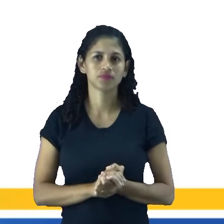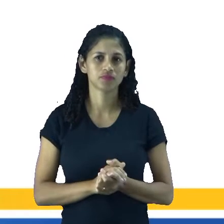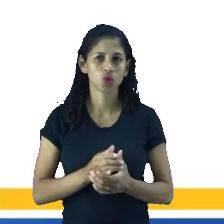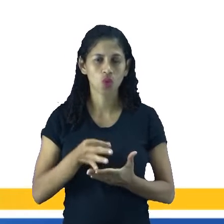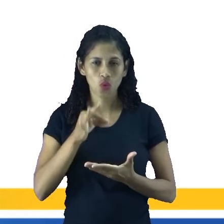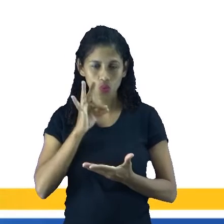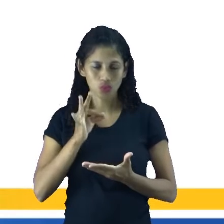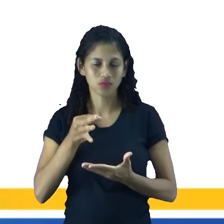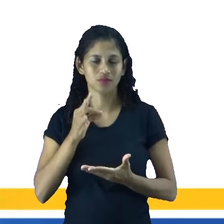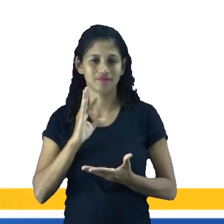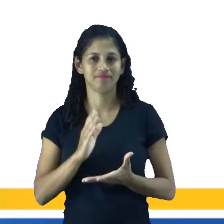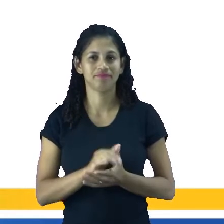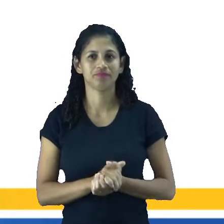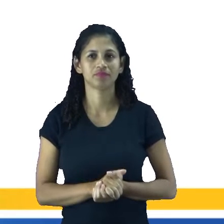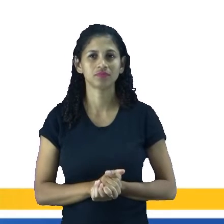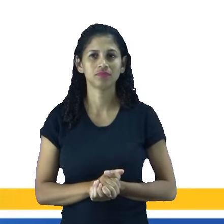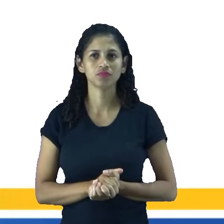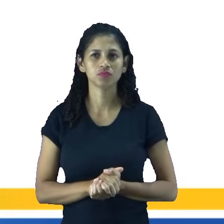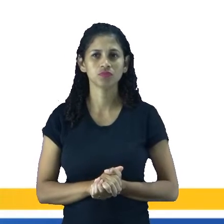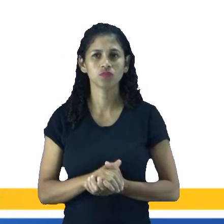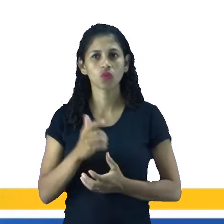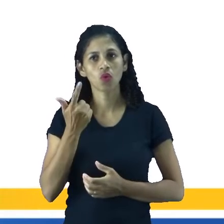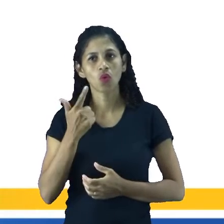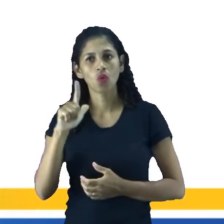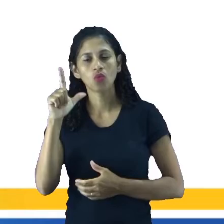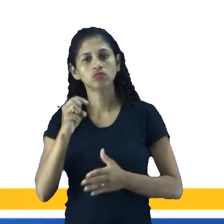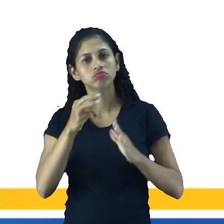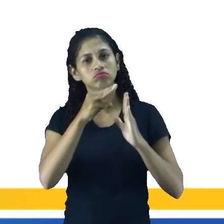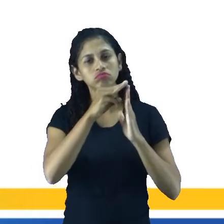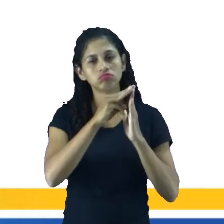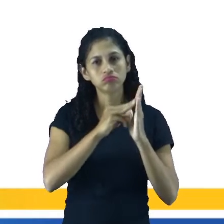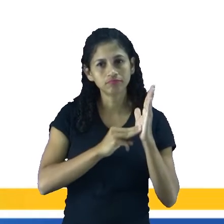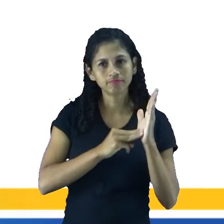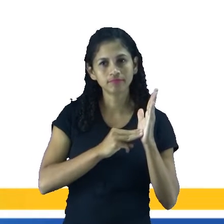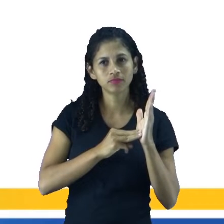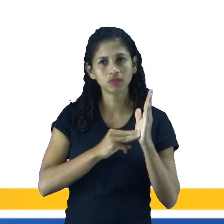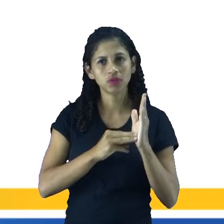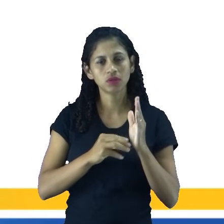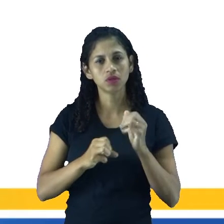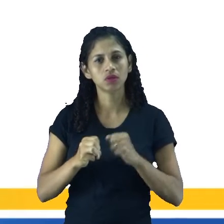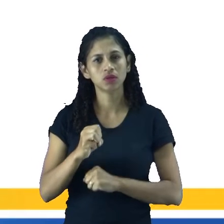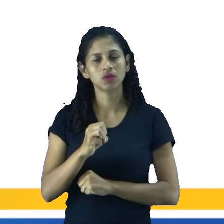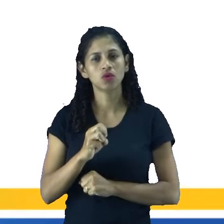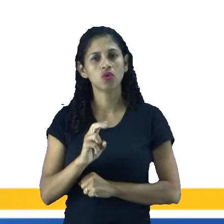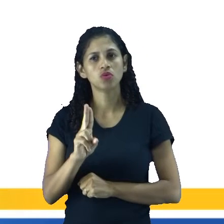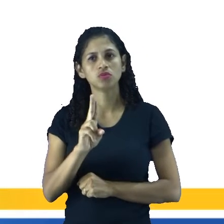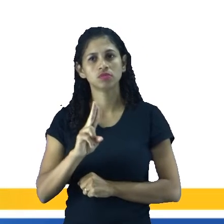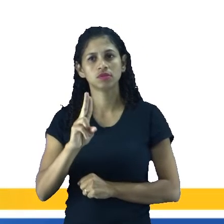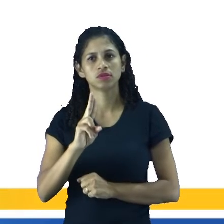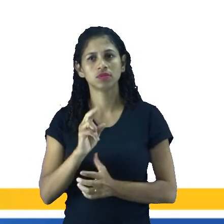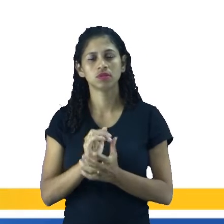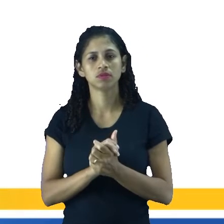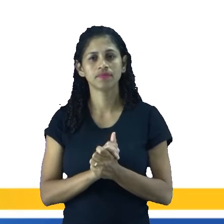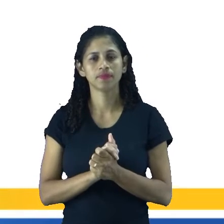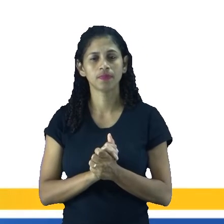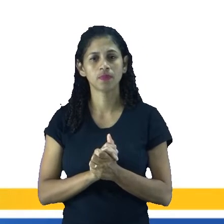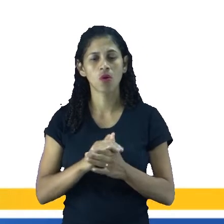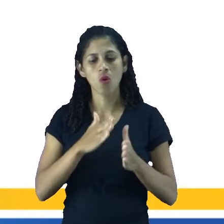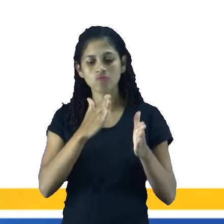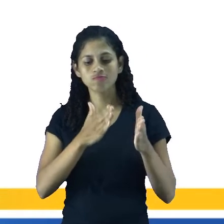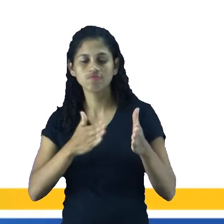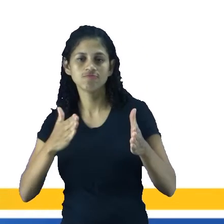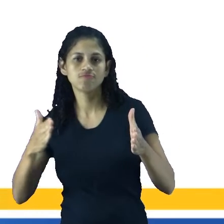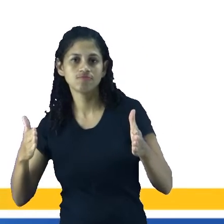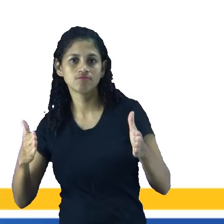existem só esses dois tipos de métodos, tá? Outro tipo de método que a gente tem, que pode ser utilizado para separar substâncias, é o processo